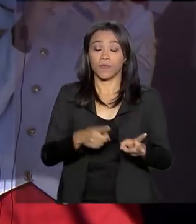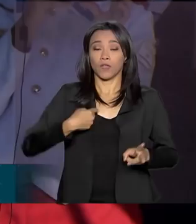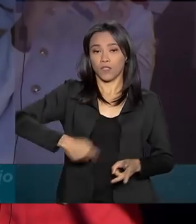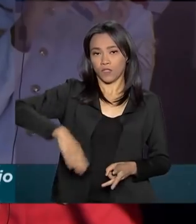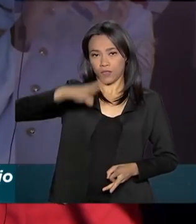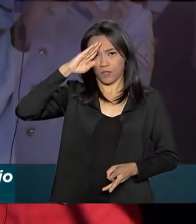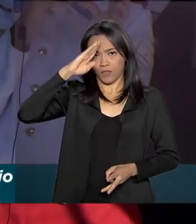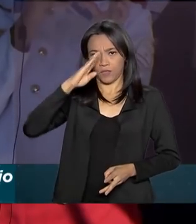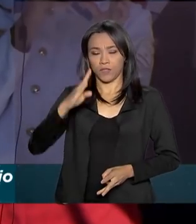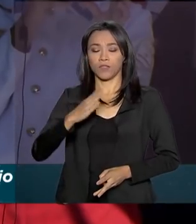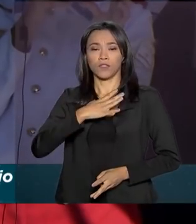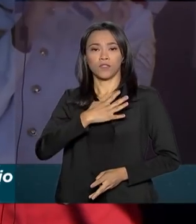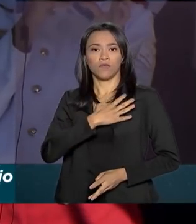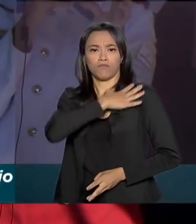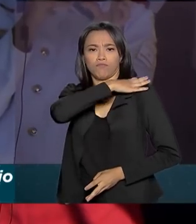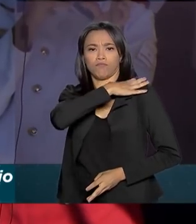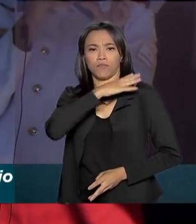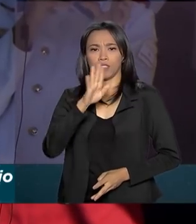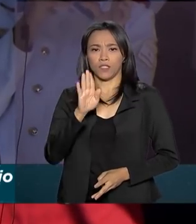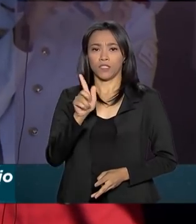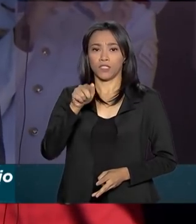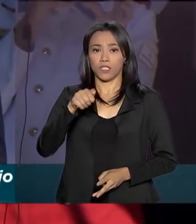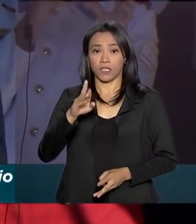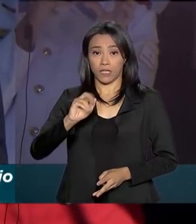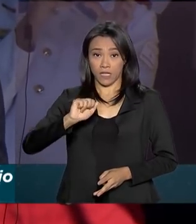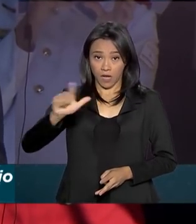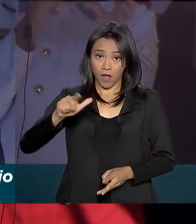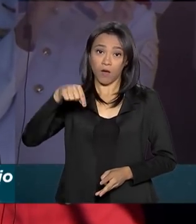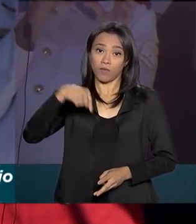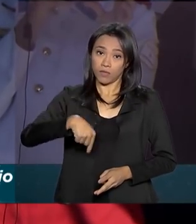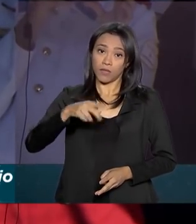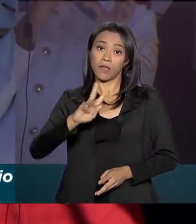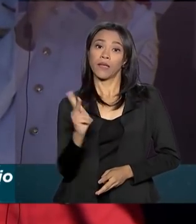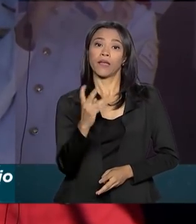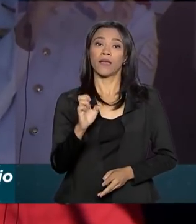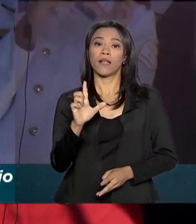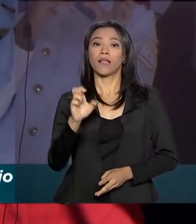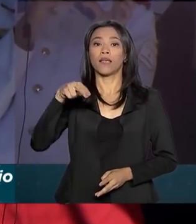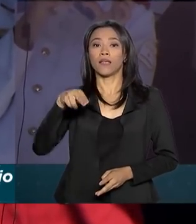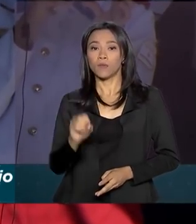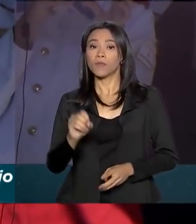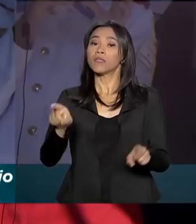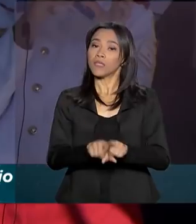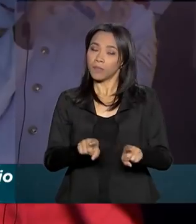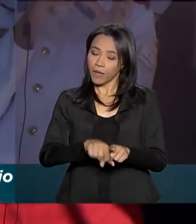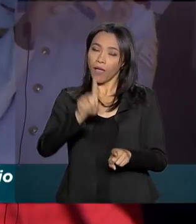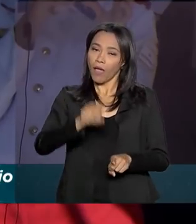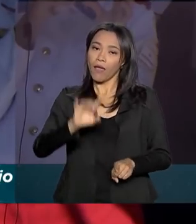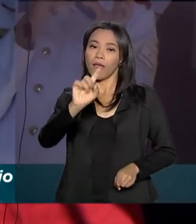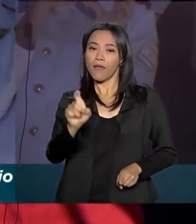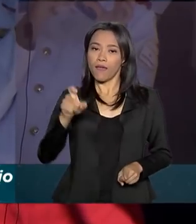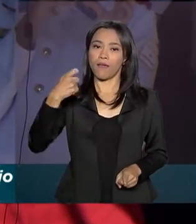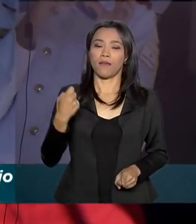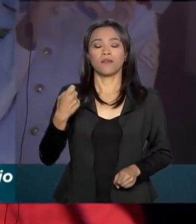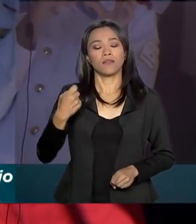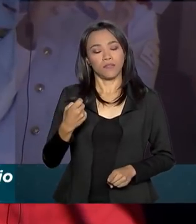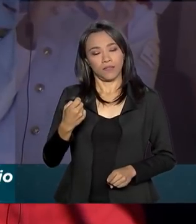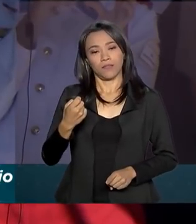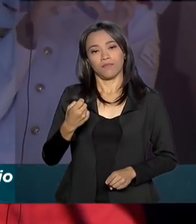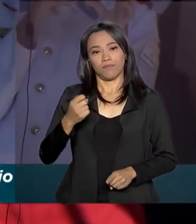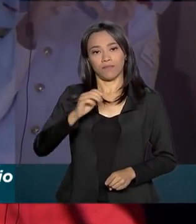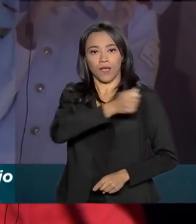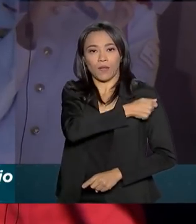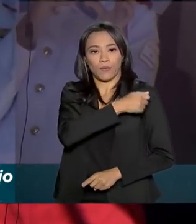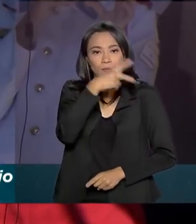também ex aluno do colégio militar do rio de janeiro um grande conselheiro para os momentos difíceis muito